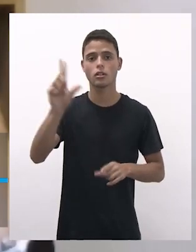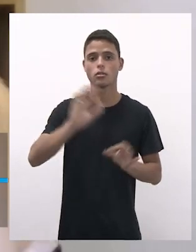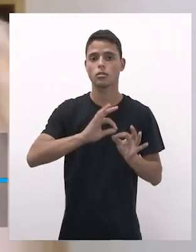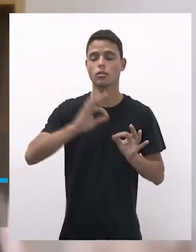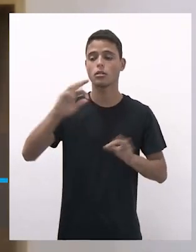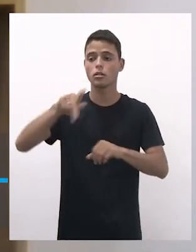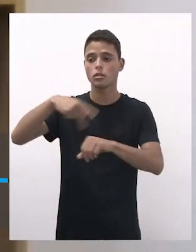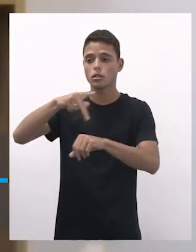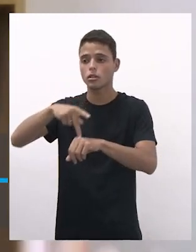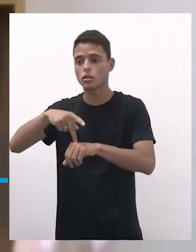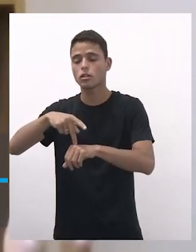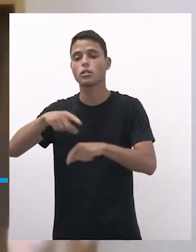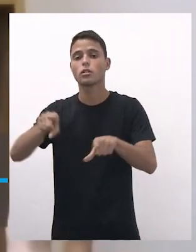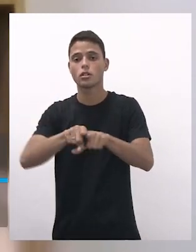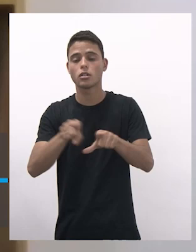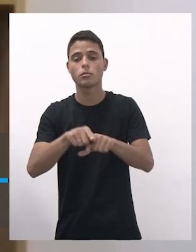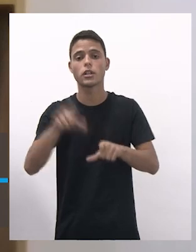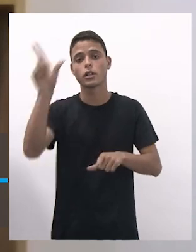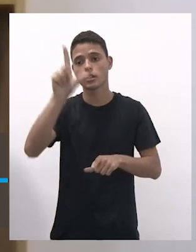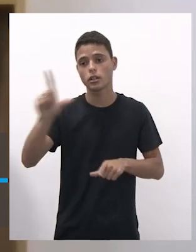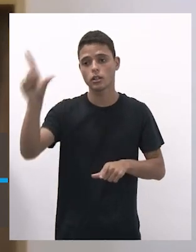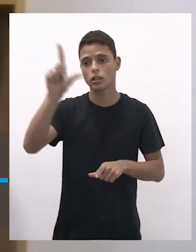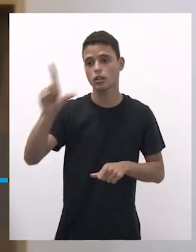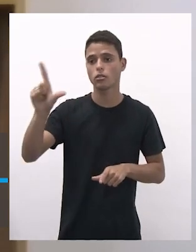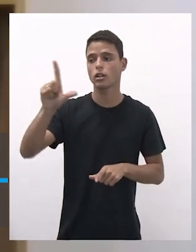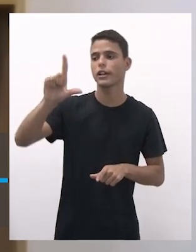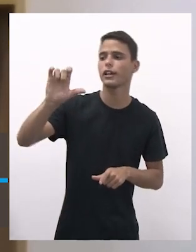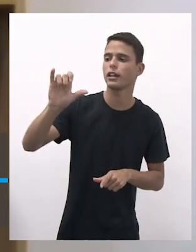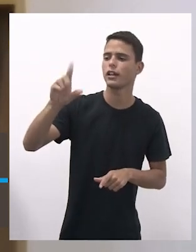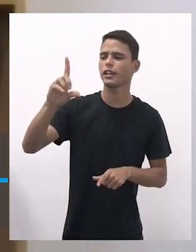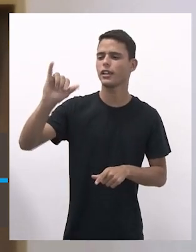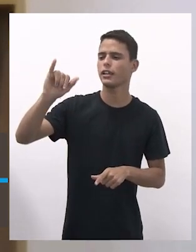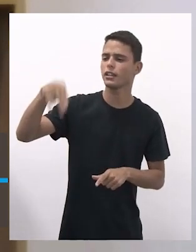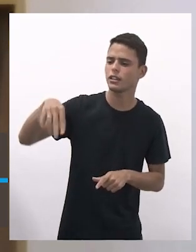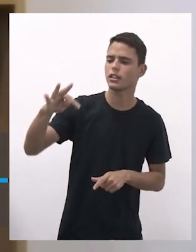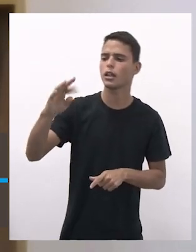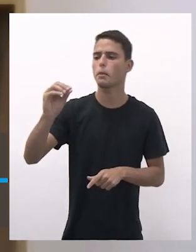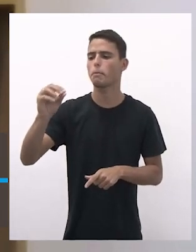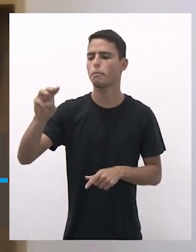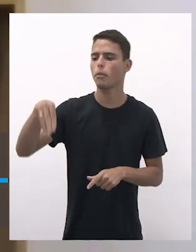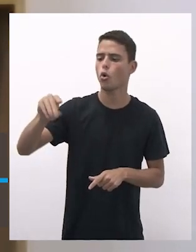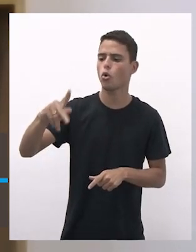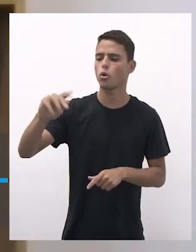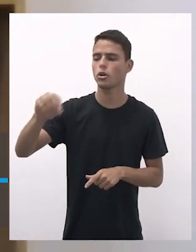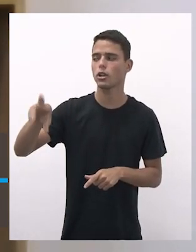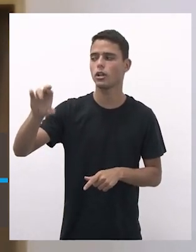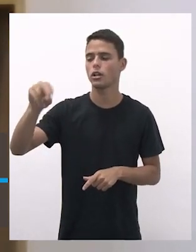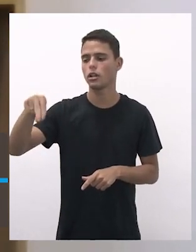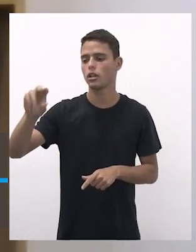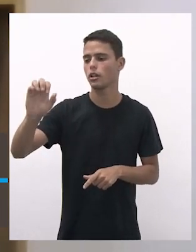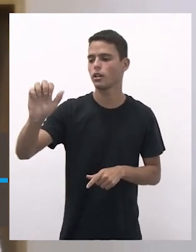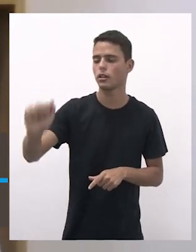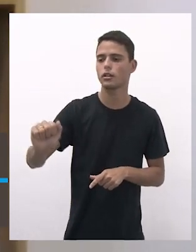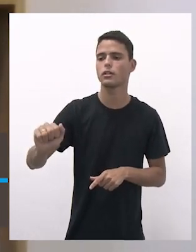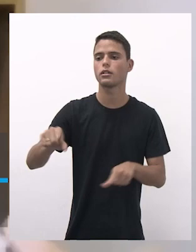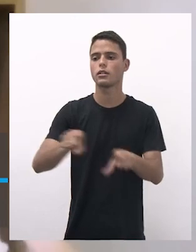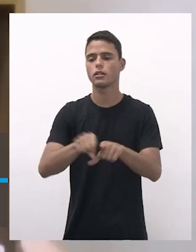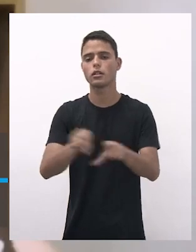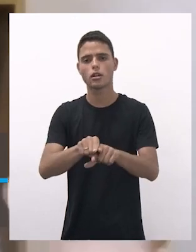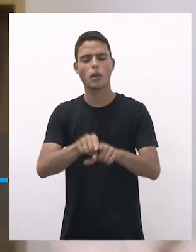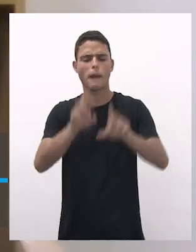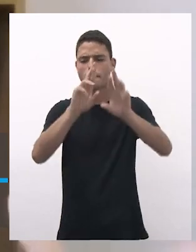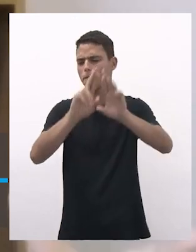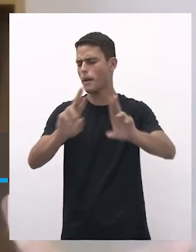fim, literatura contemporânea e literatura canônica. Então, é uma curadoria que vai trazer uma diversidade